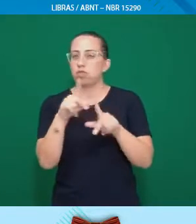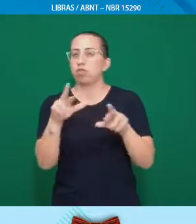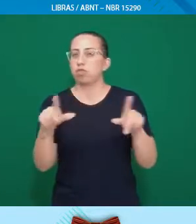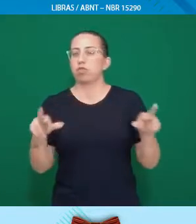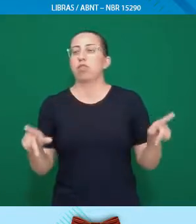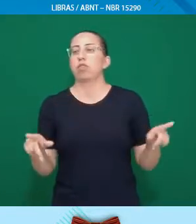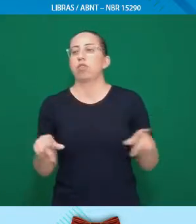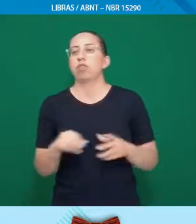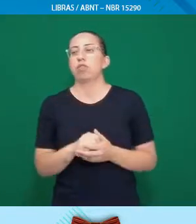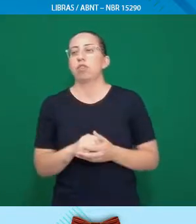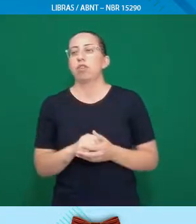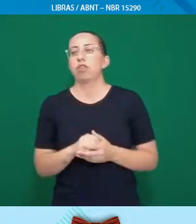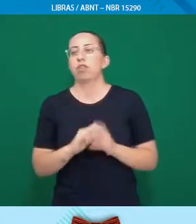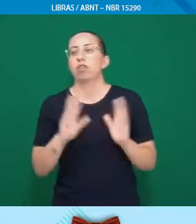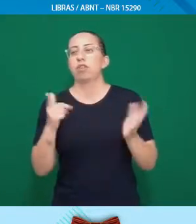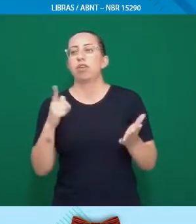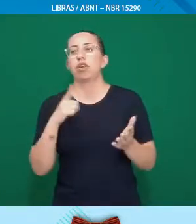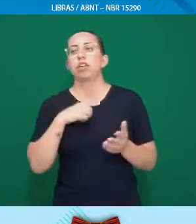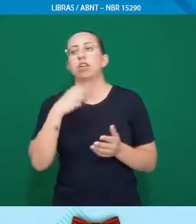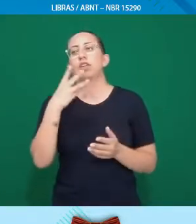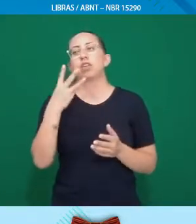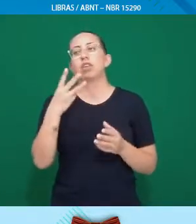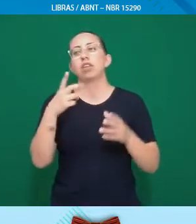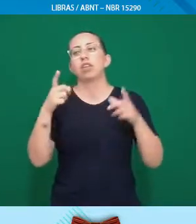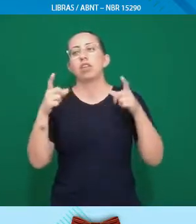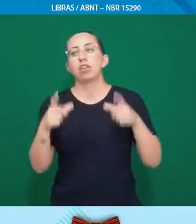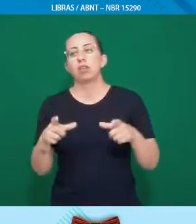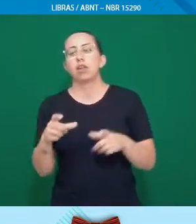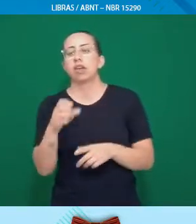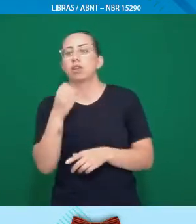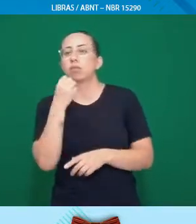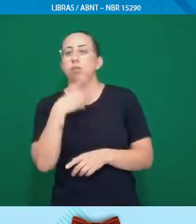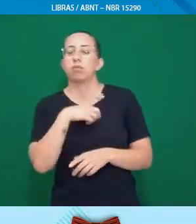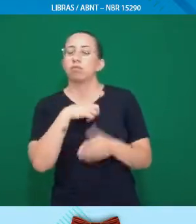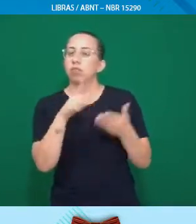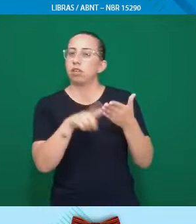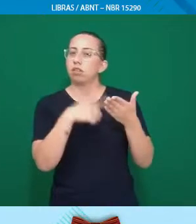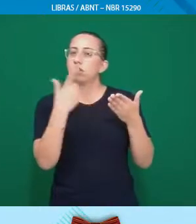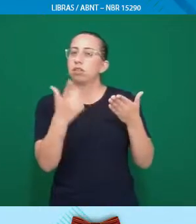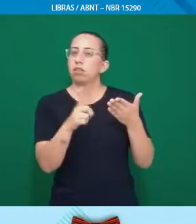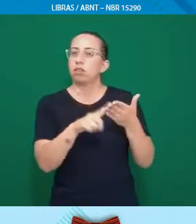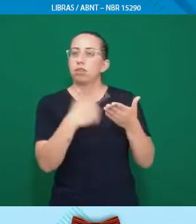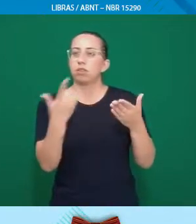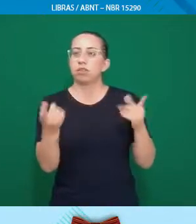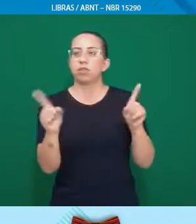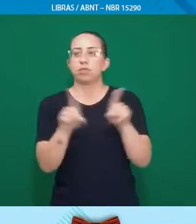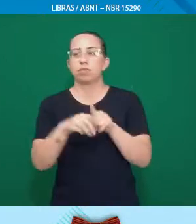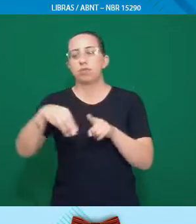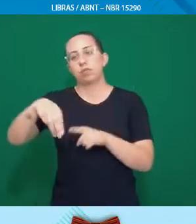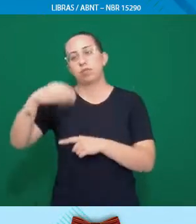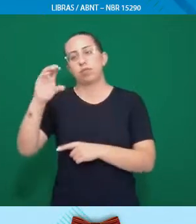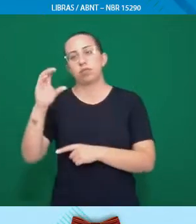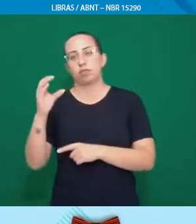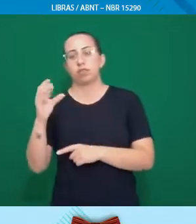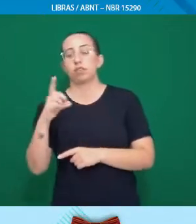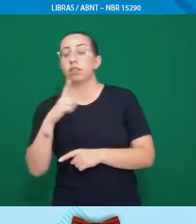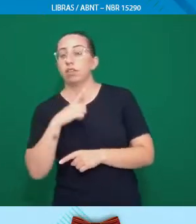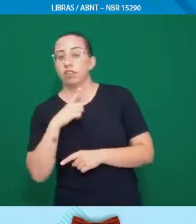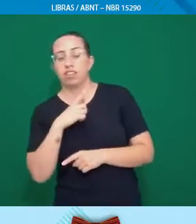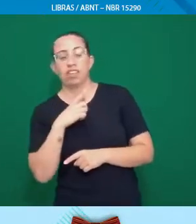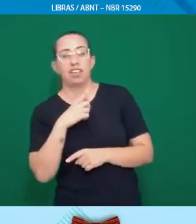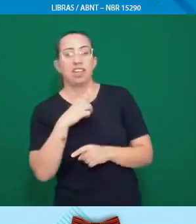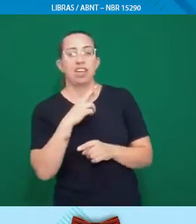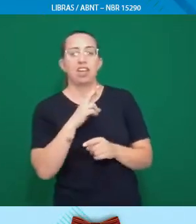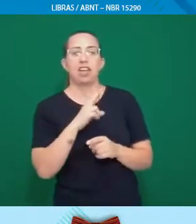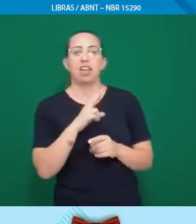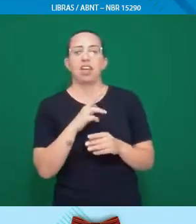típica e também já temos Então os três pratos típicos que nós temos agora o lançamento do livro ficou previsto para o mês de março né com as